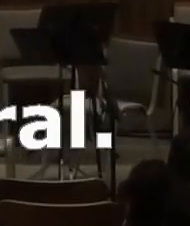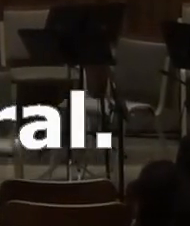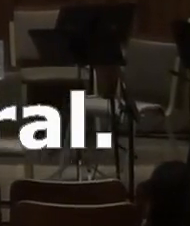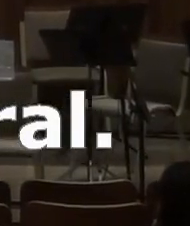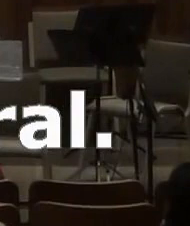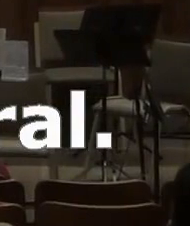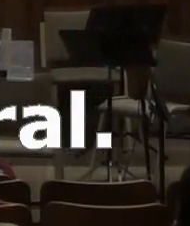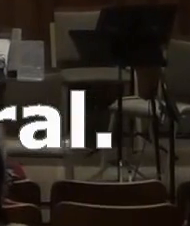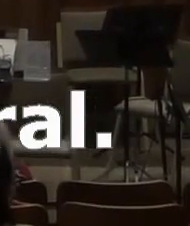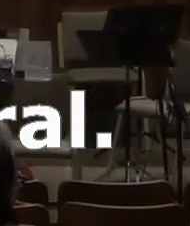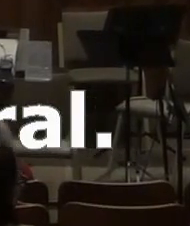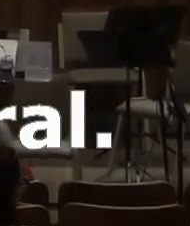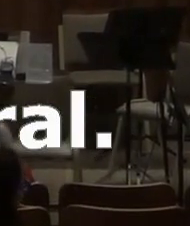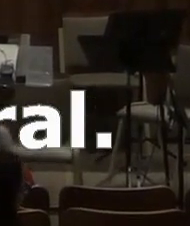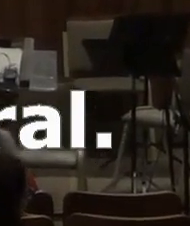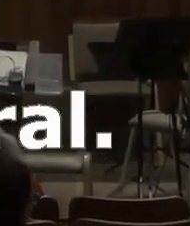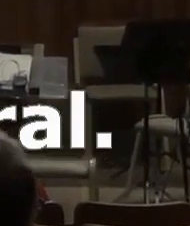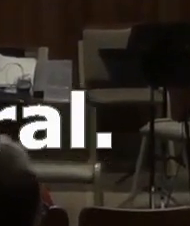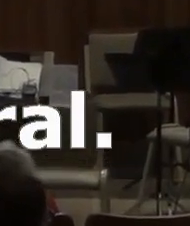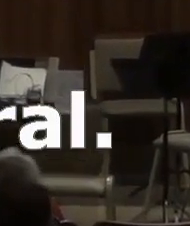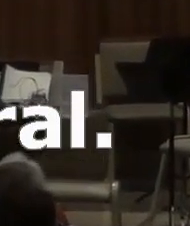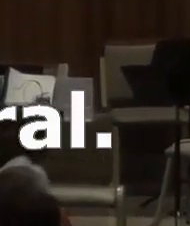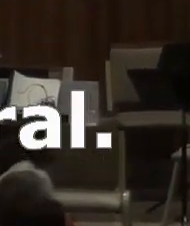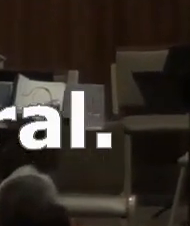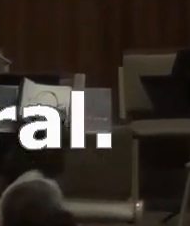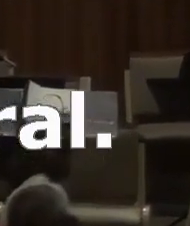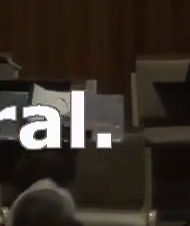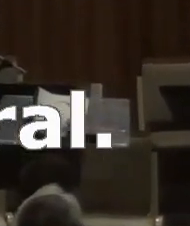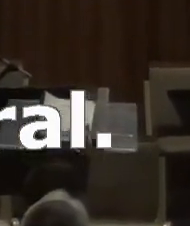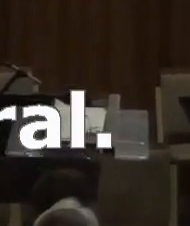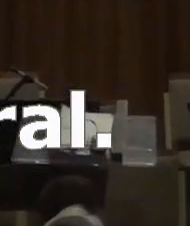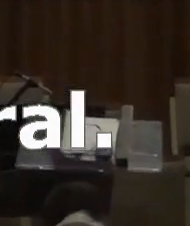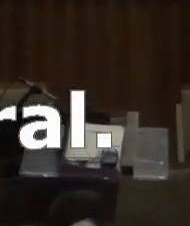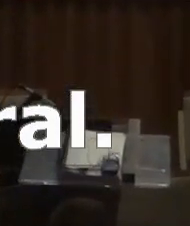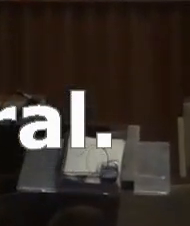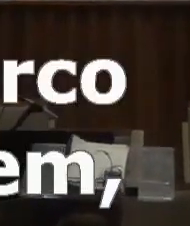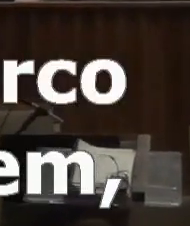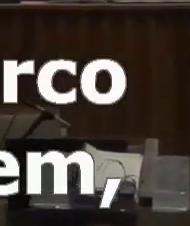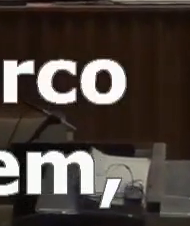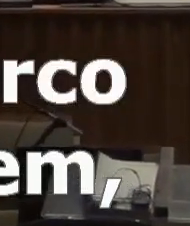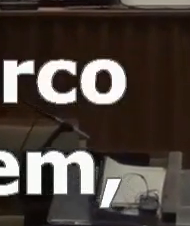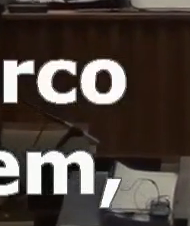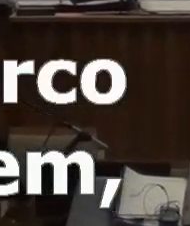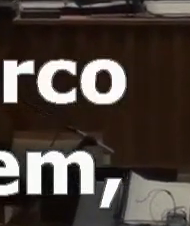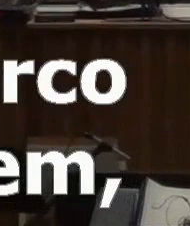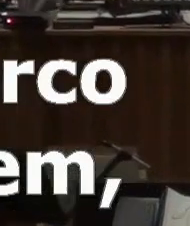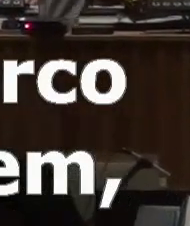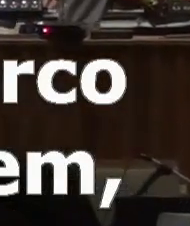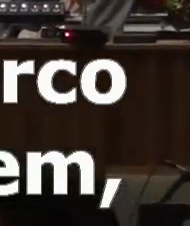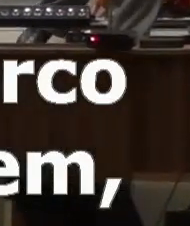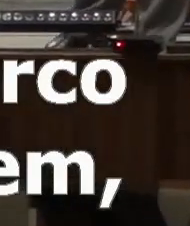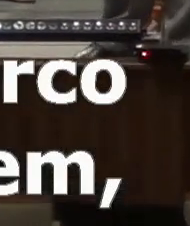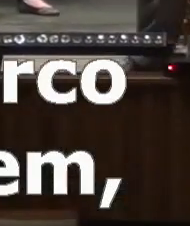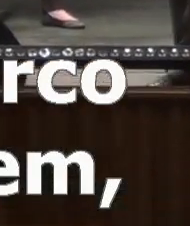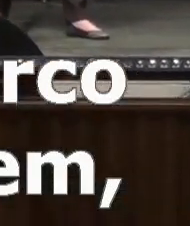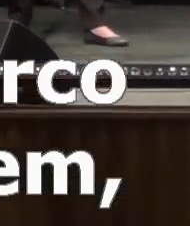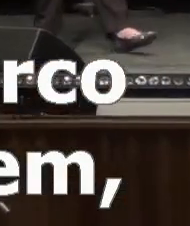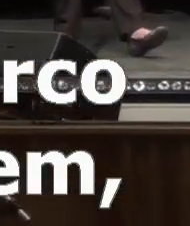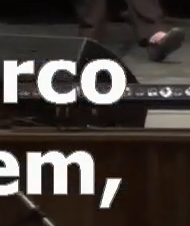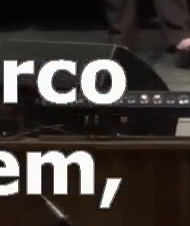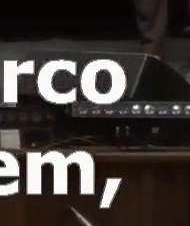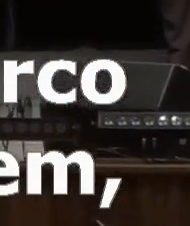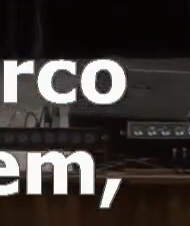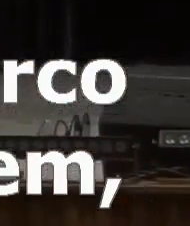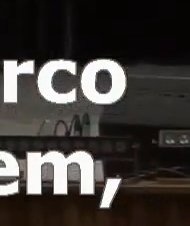e passa o temporal. Faz um break aqui. Com Cristo no barco tudo